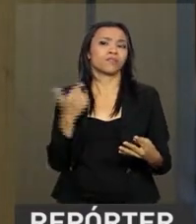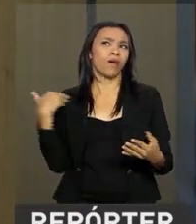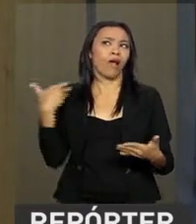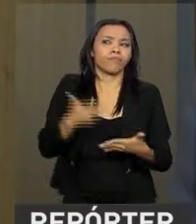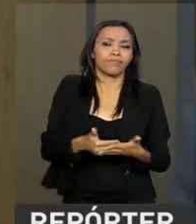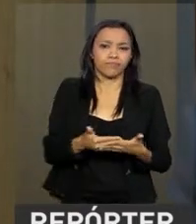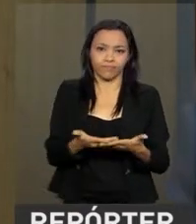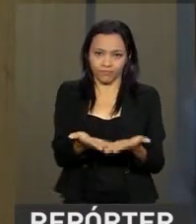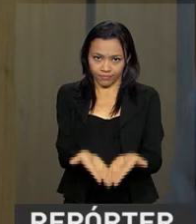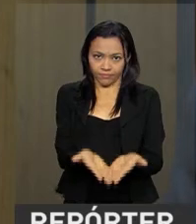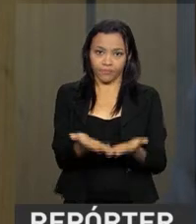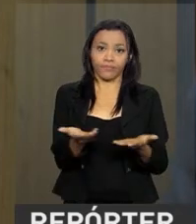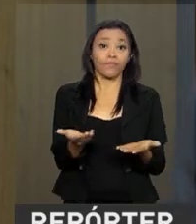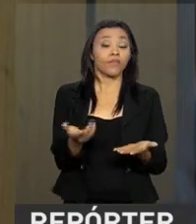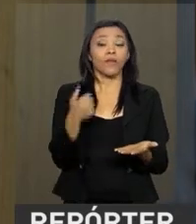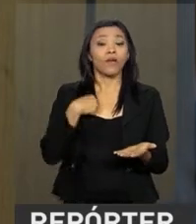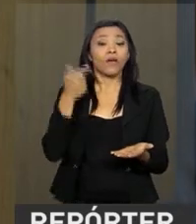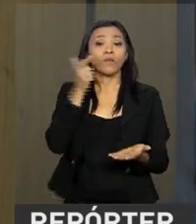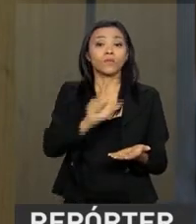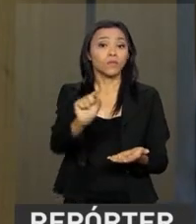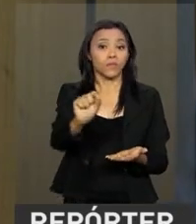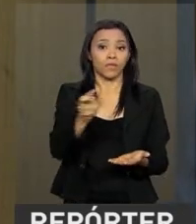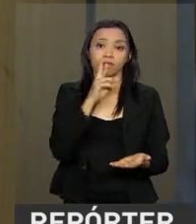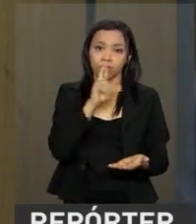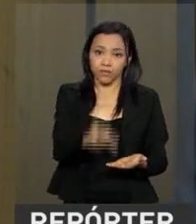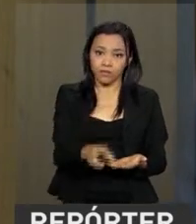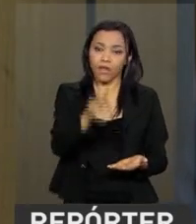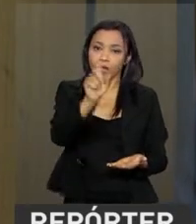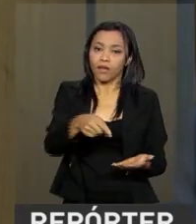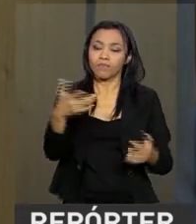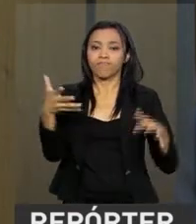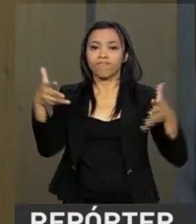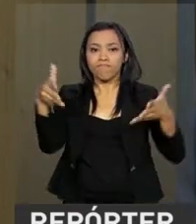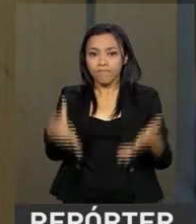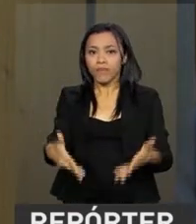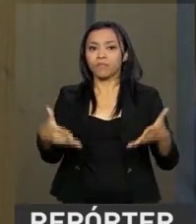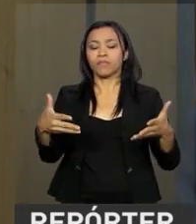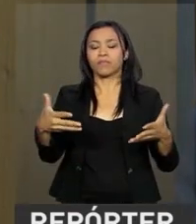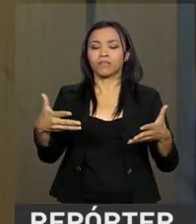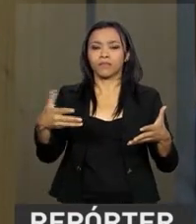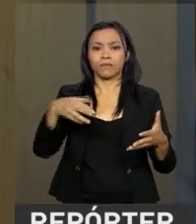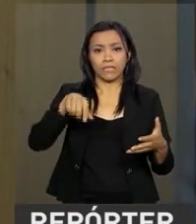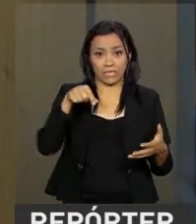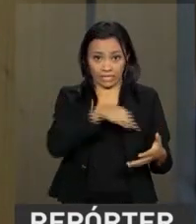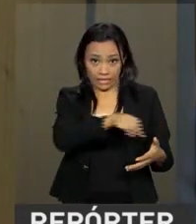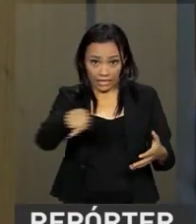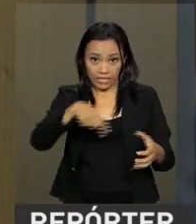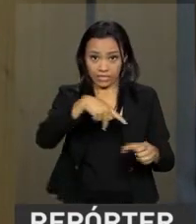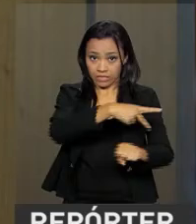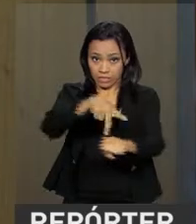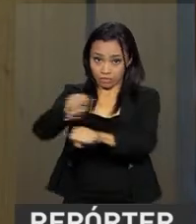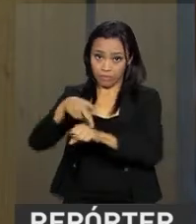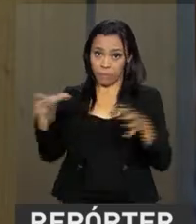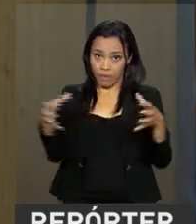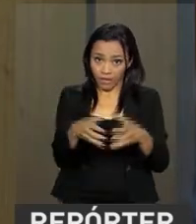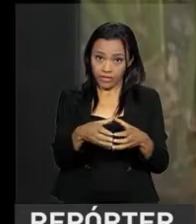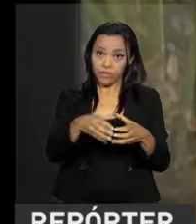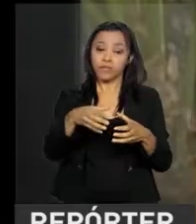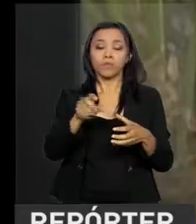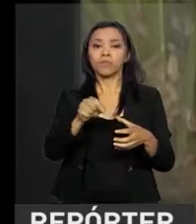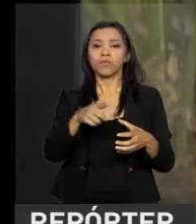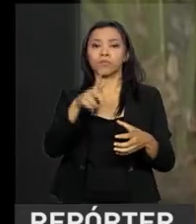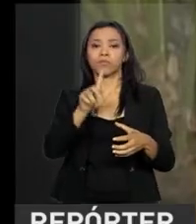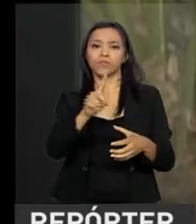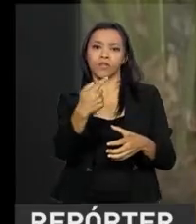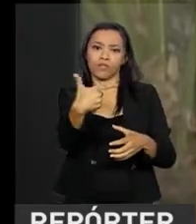então é o que se conseguiu foi uma participação ativa desses países nos chamados de 20